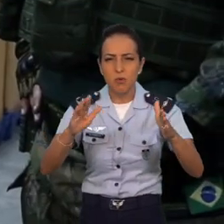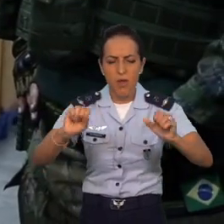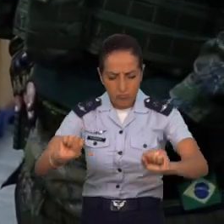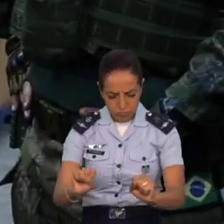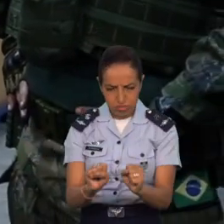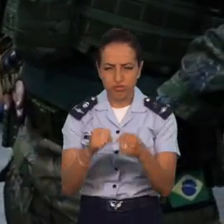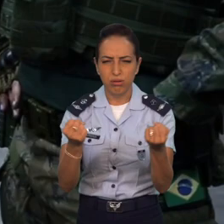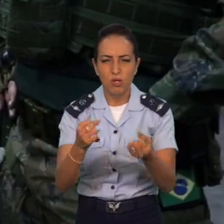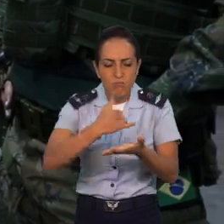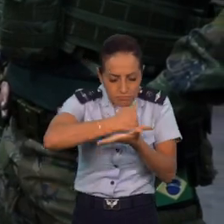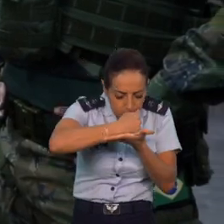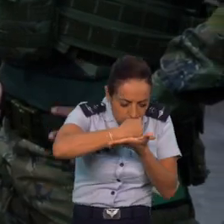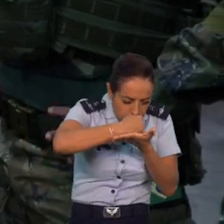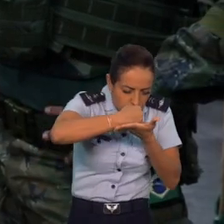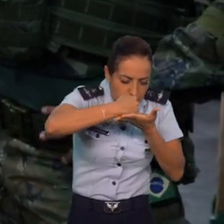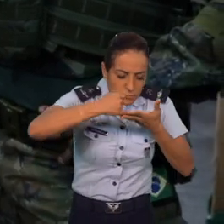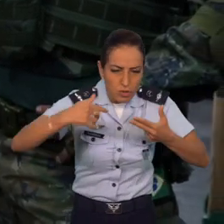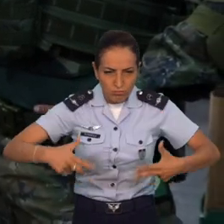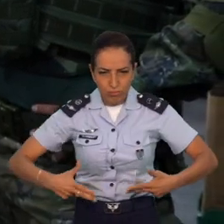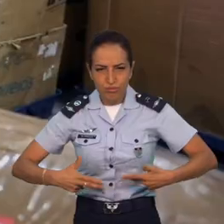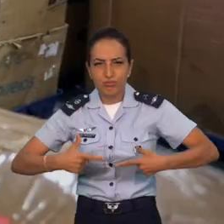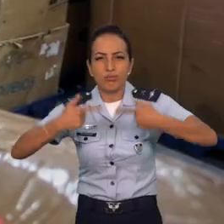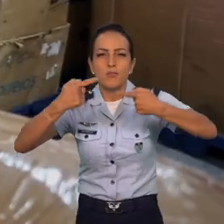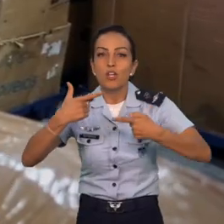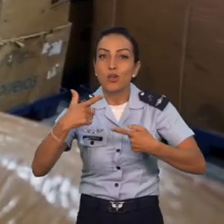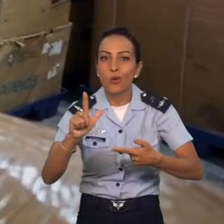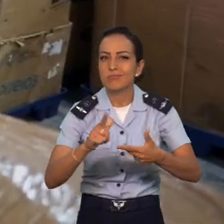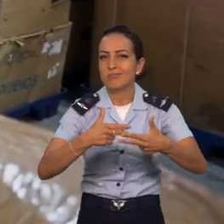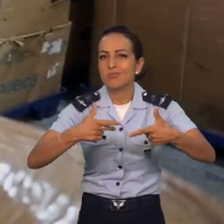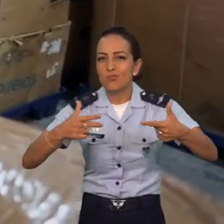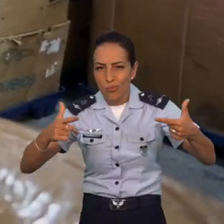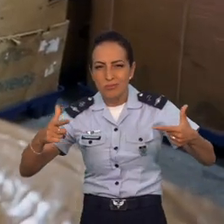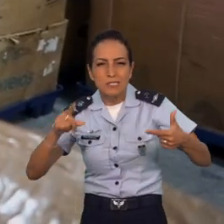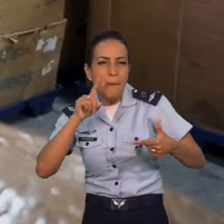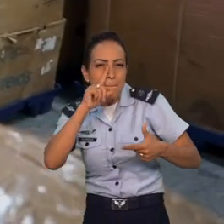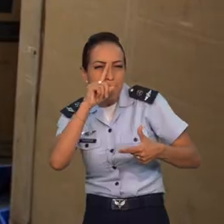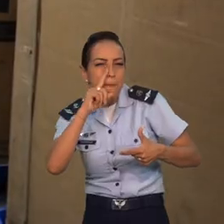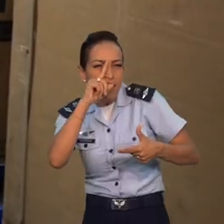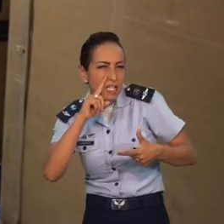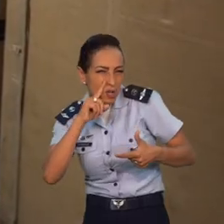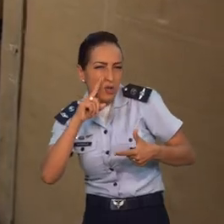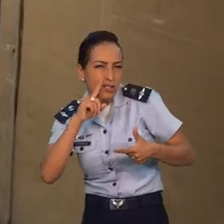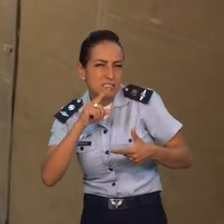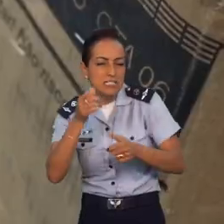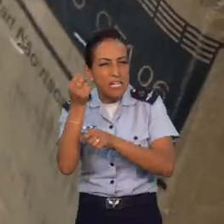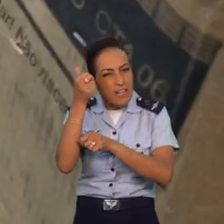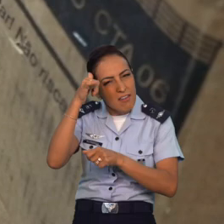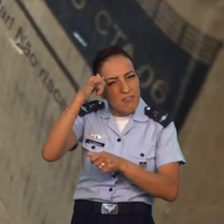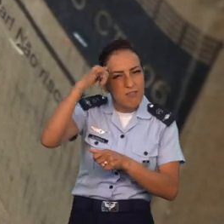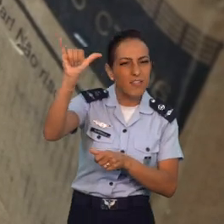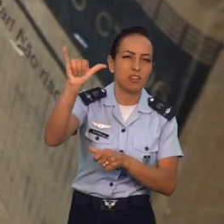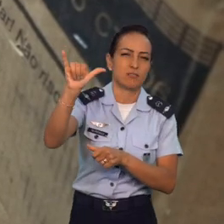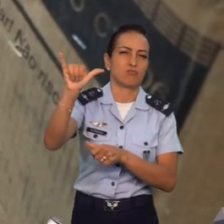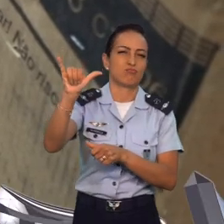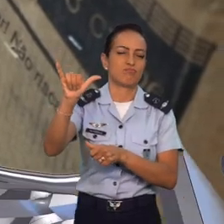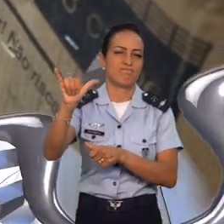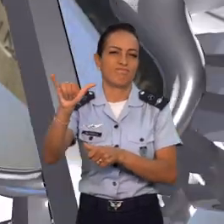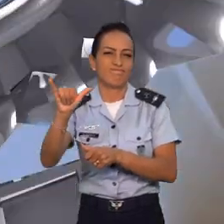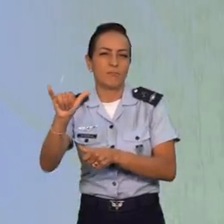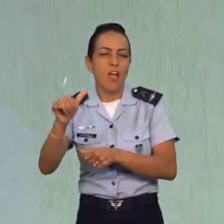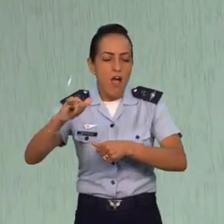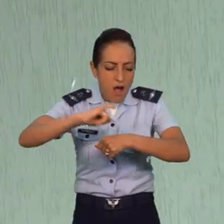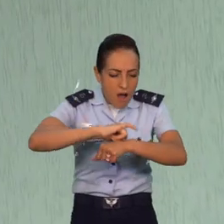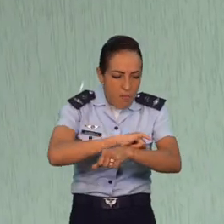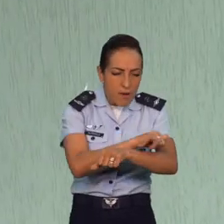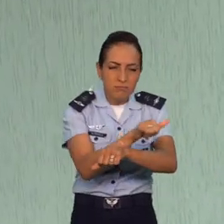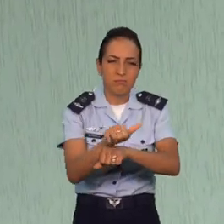é combater o tráfico de drogas, armas e outras condutas ilícitas por meio de ações preventivas e repressivas.